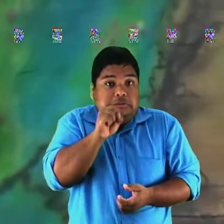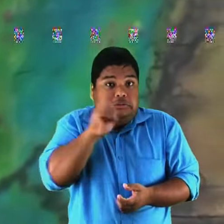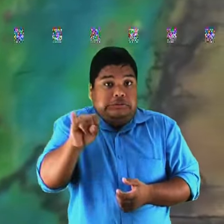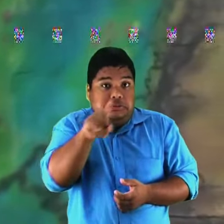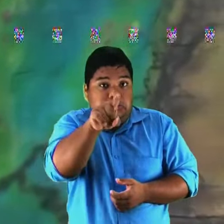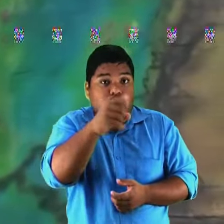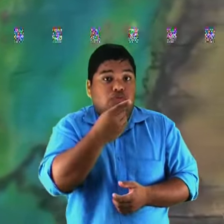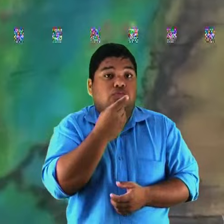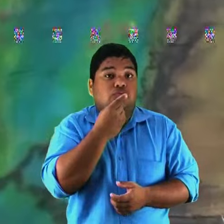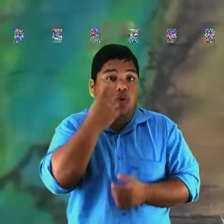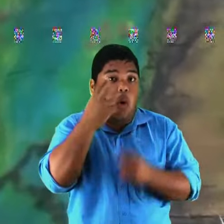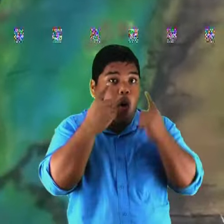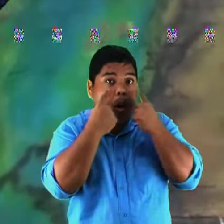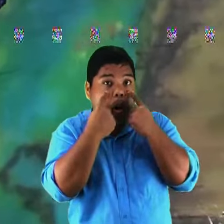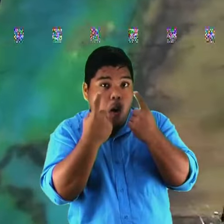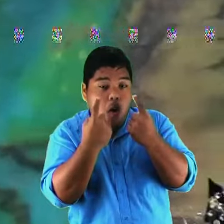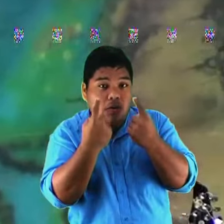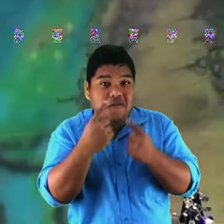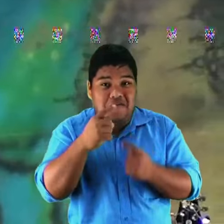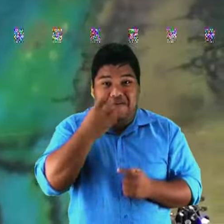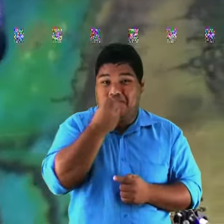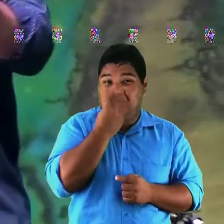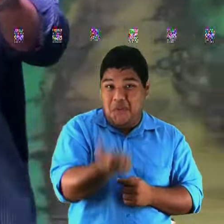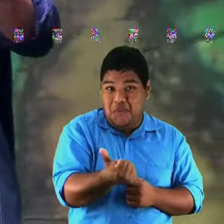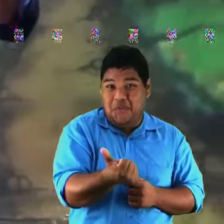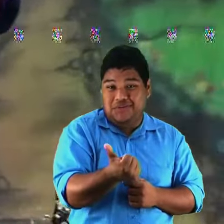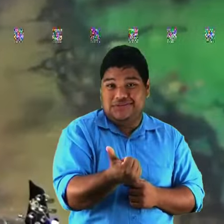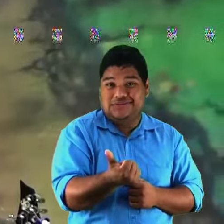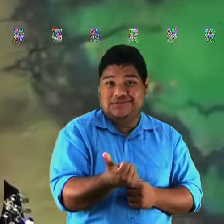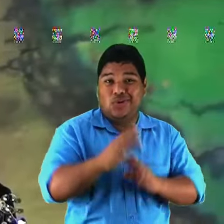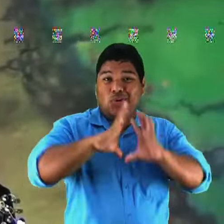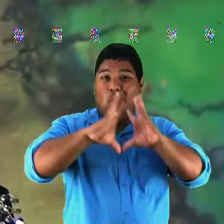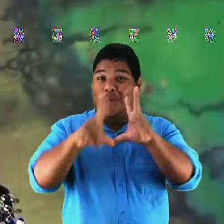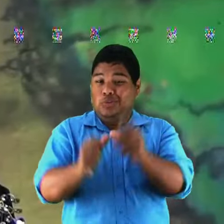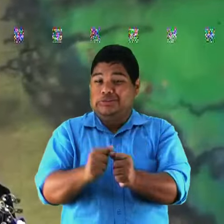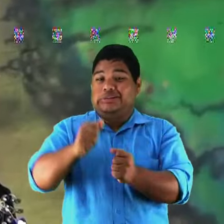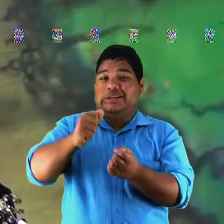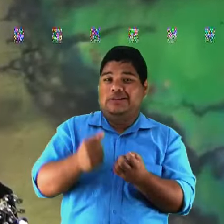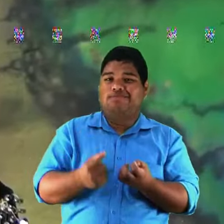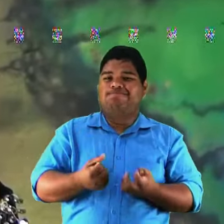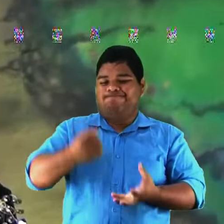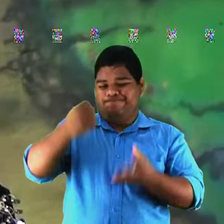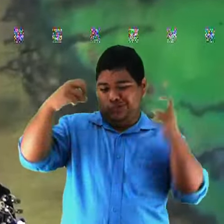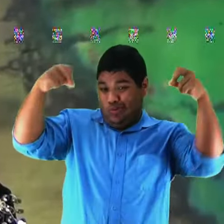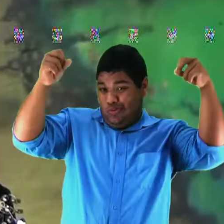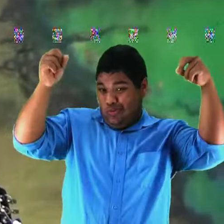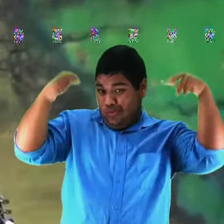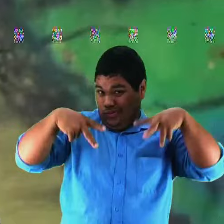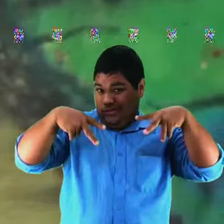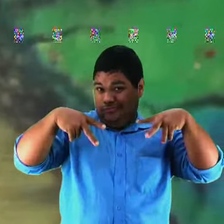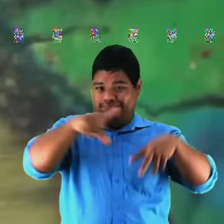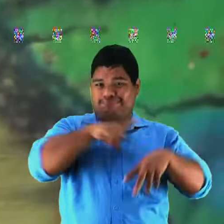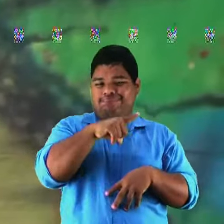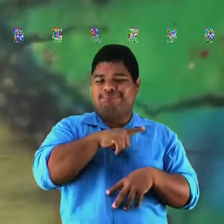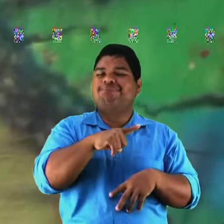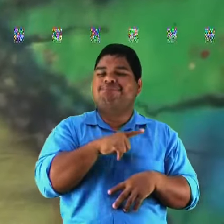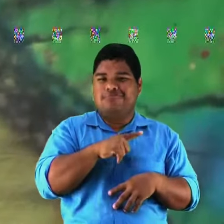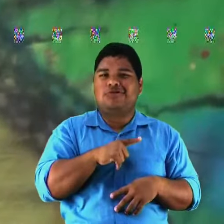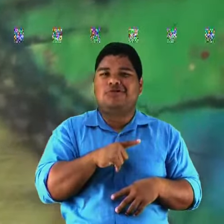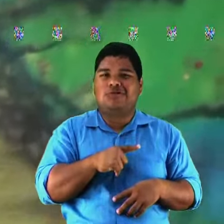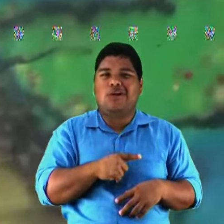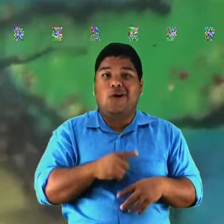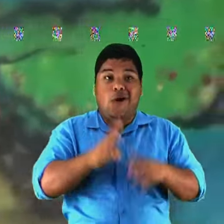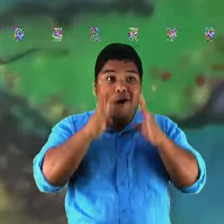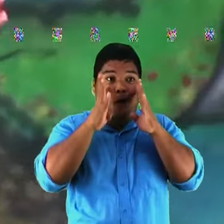forem bons, se o teu olho for bom, todo o teu corpo estará cheio de luz. É o foco correto,